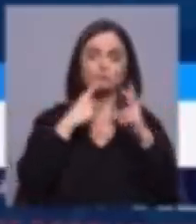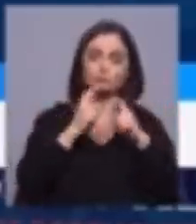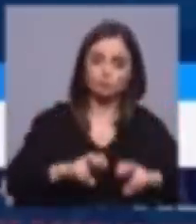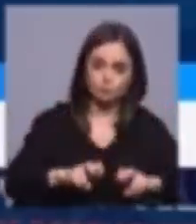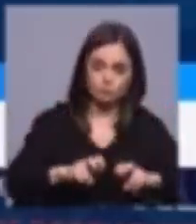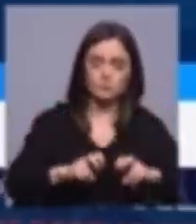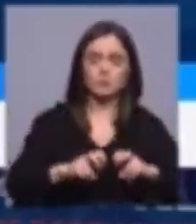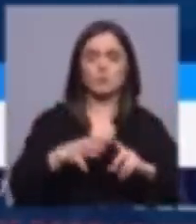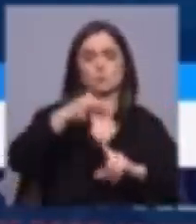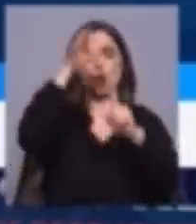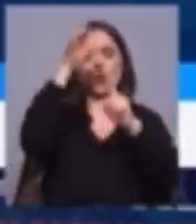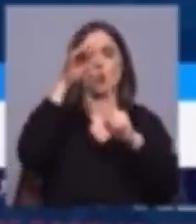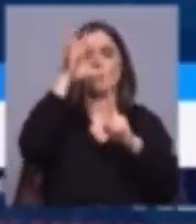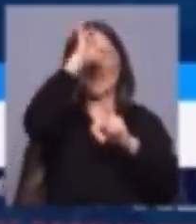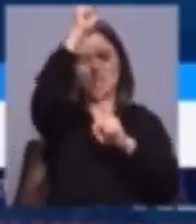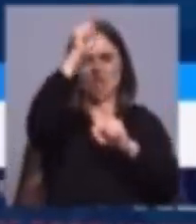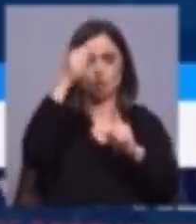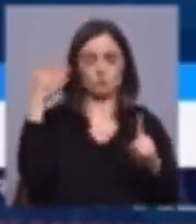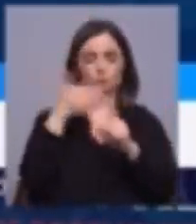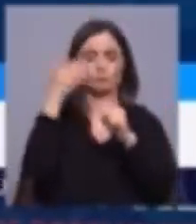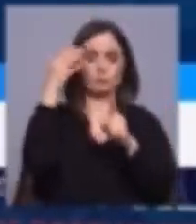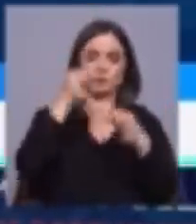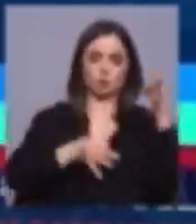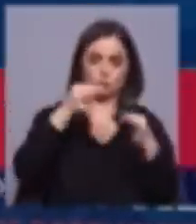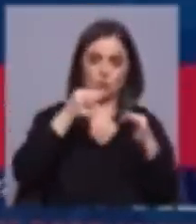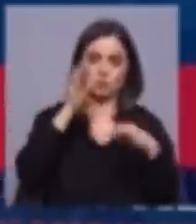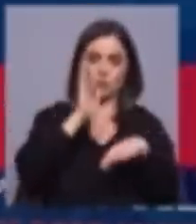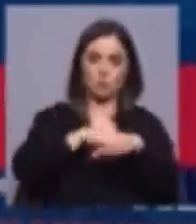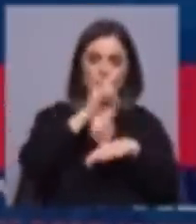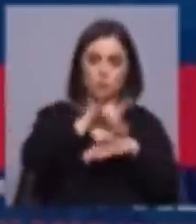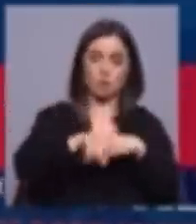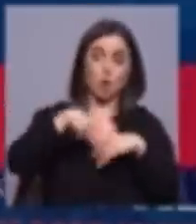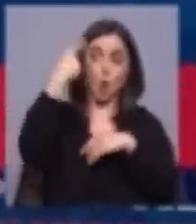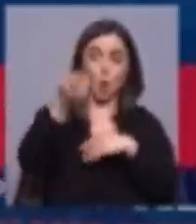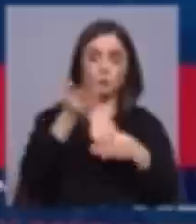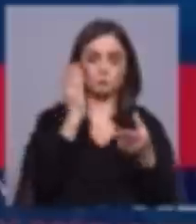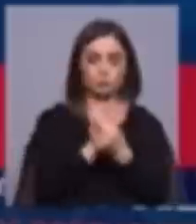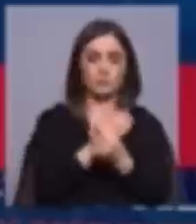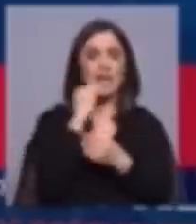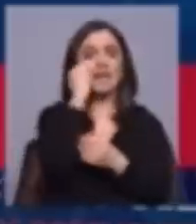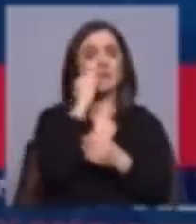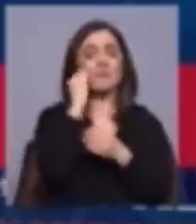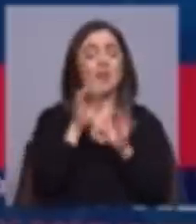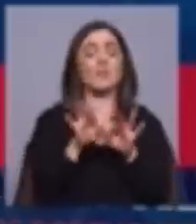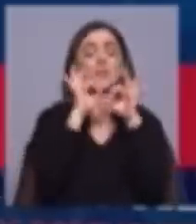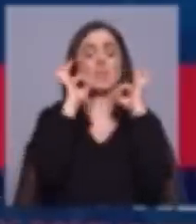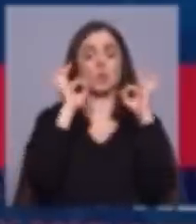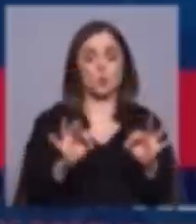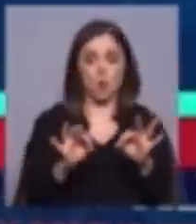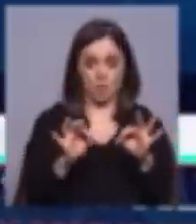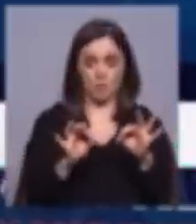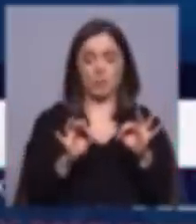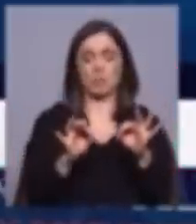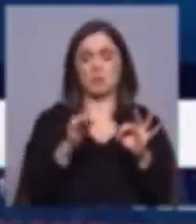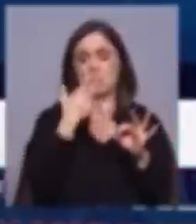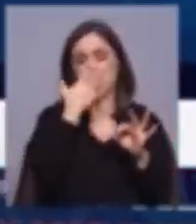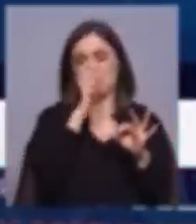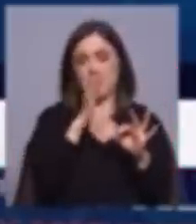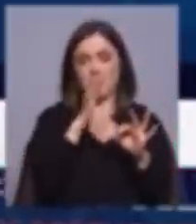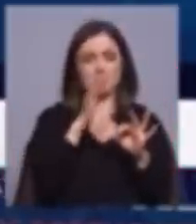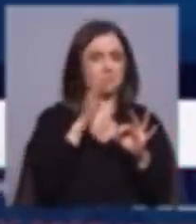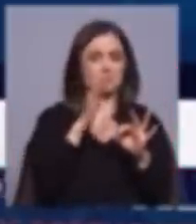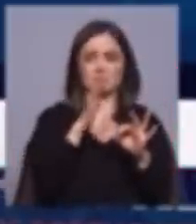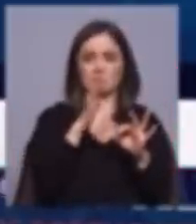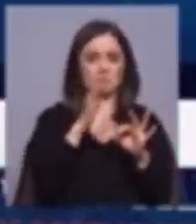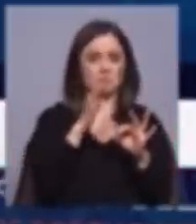ministro visado pela justiça precisamente no outro inquérito desta gravidade pelo menos parece ser uma afronta